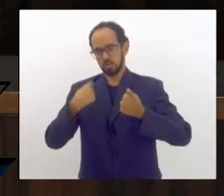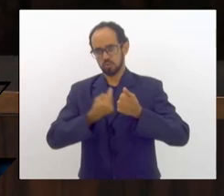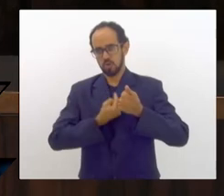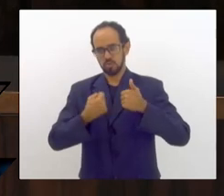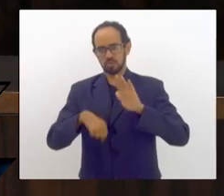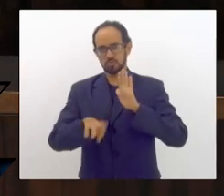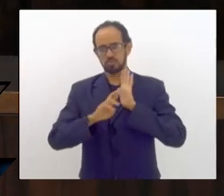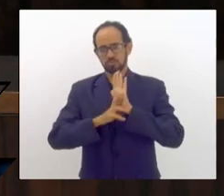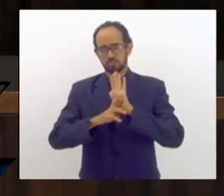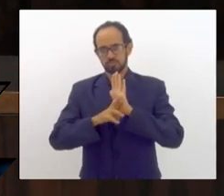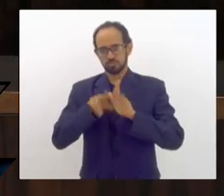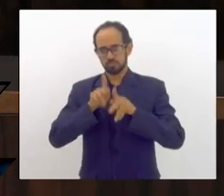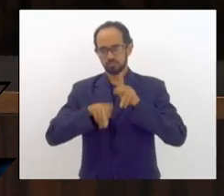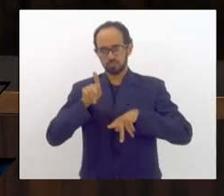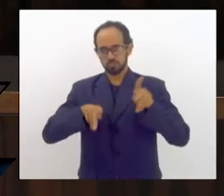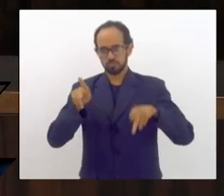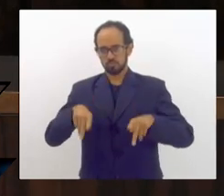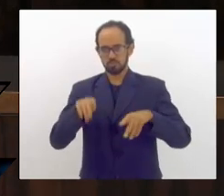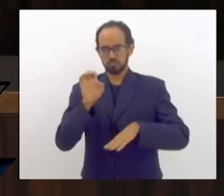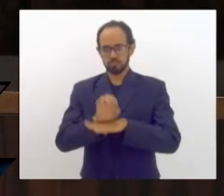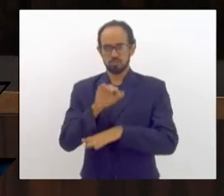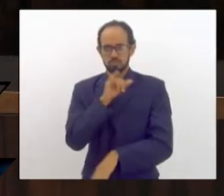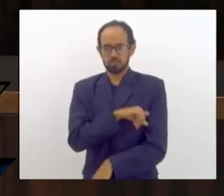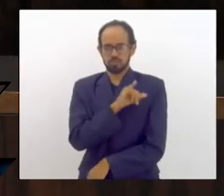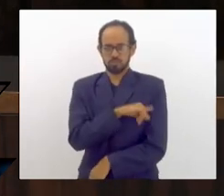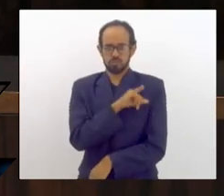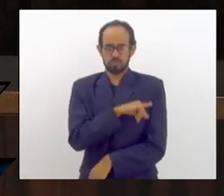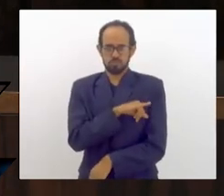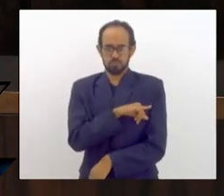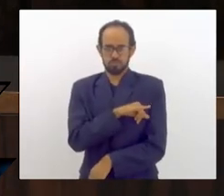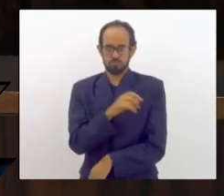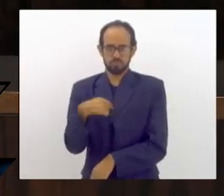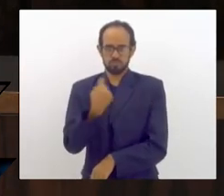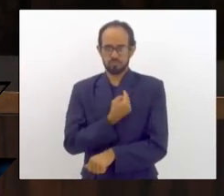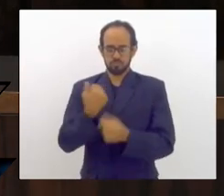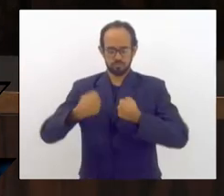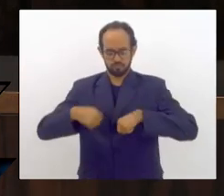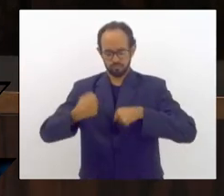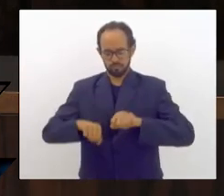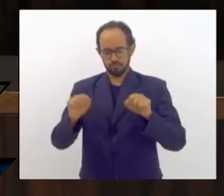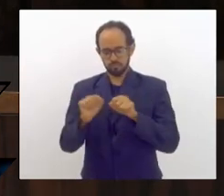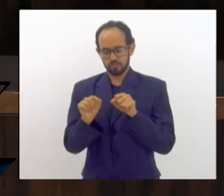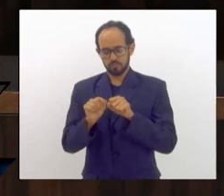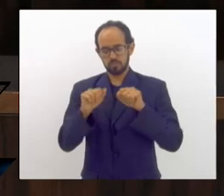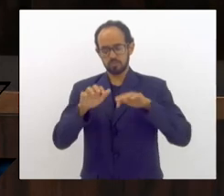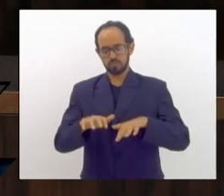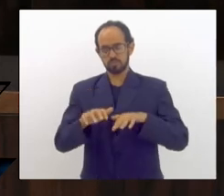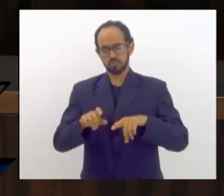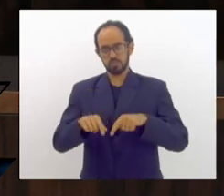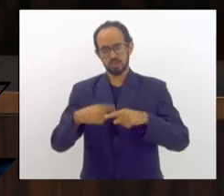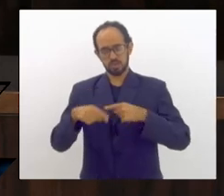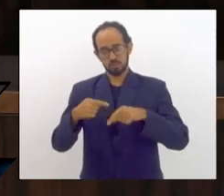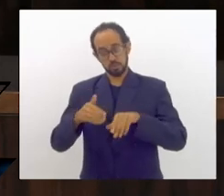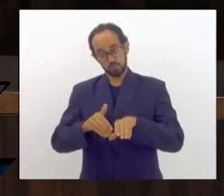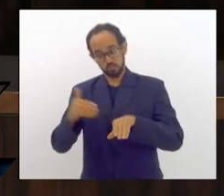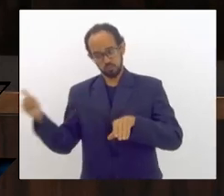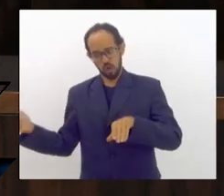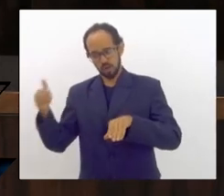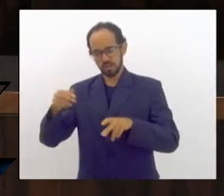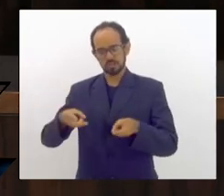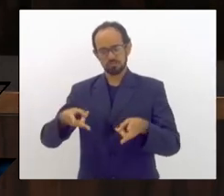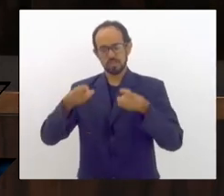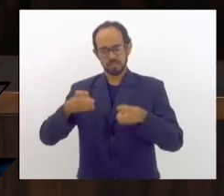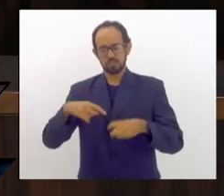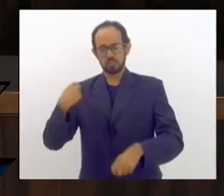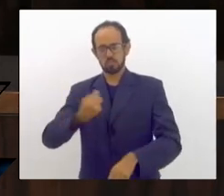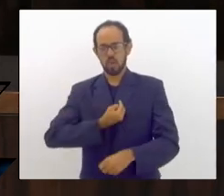representando a nossa população no nosso estado do Rio de Janeiro e nós temos que fazer isso para que lá fora eles vejam a gente com um olhar